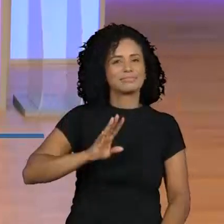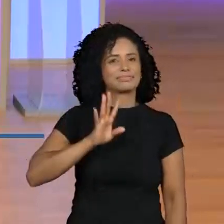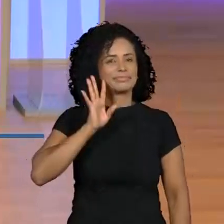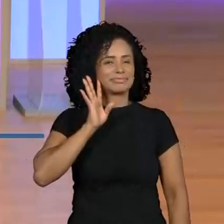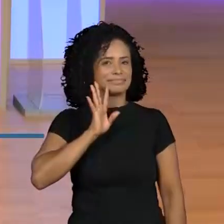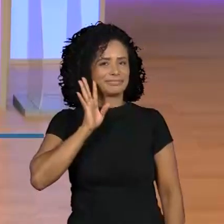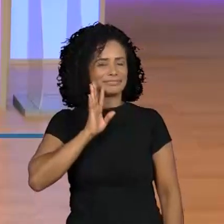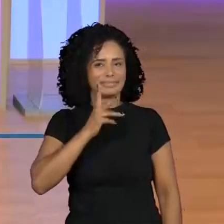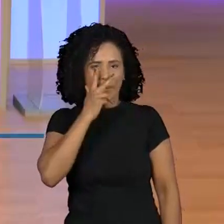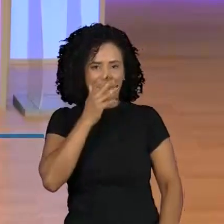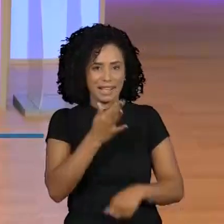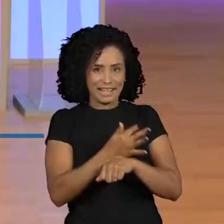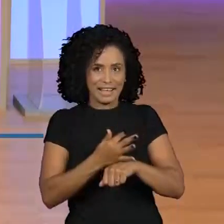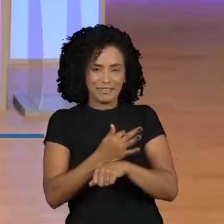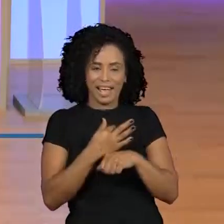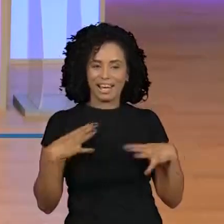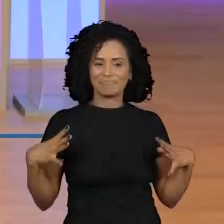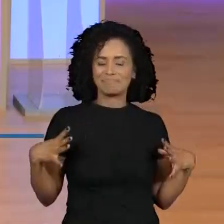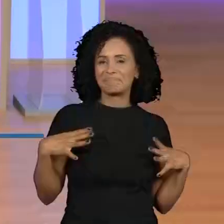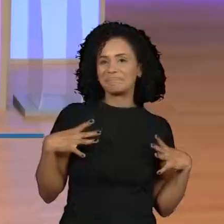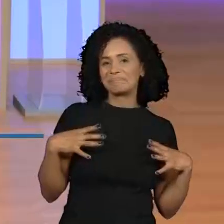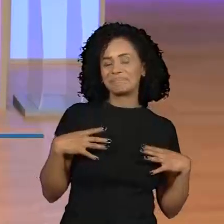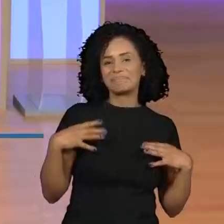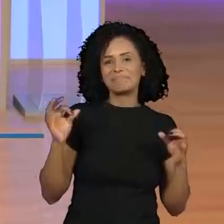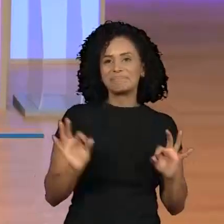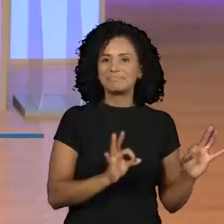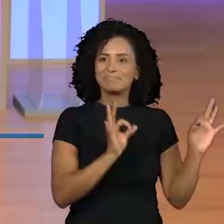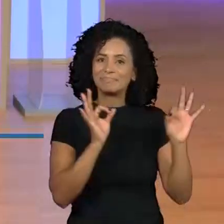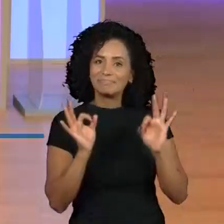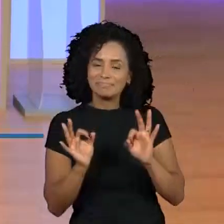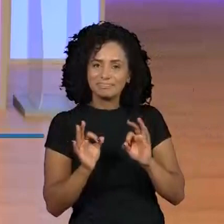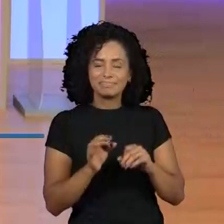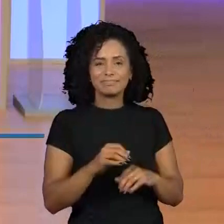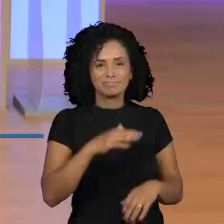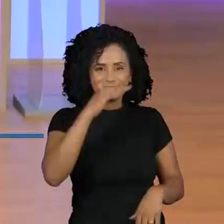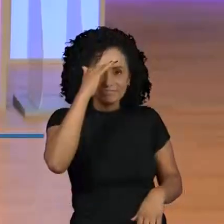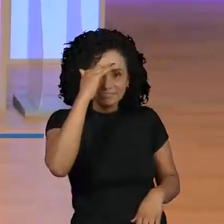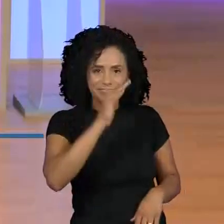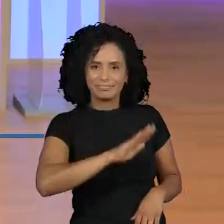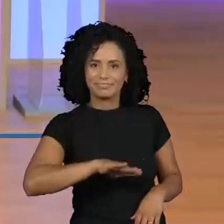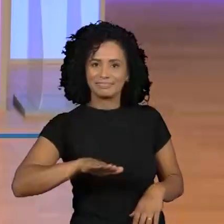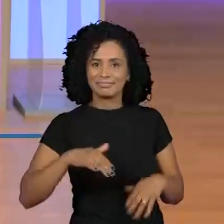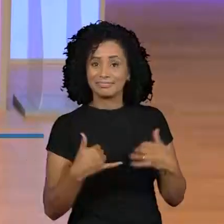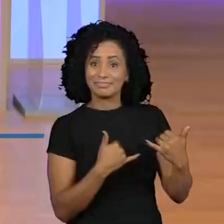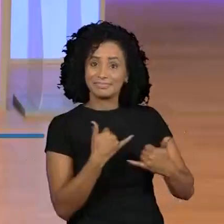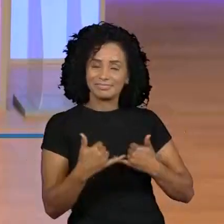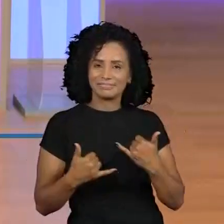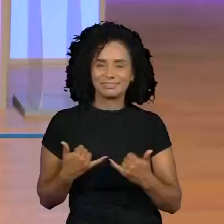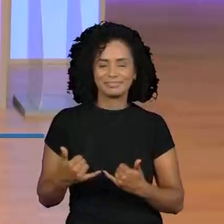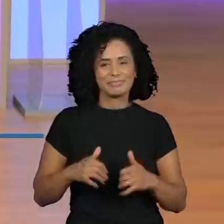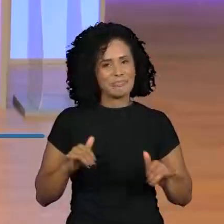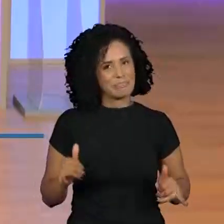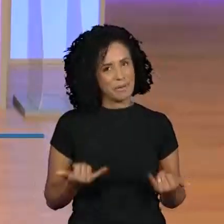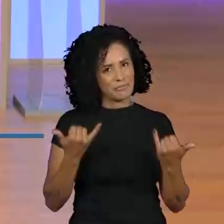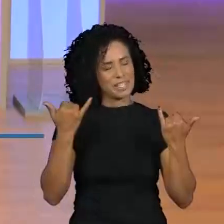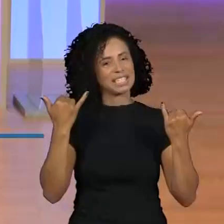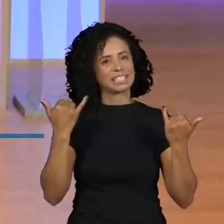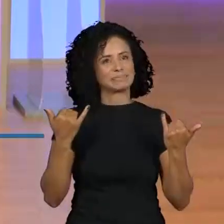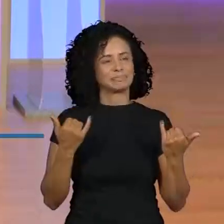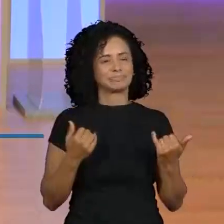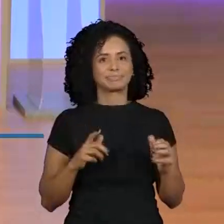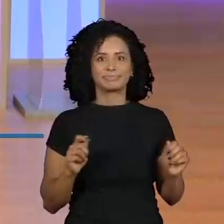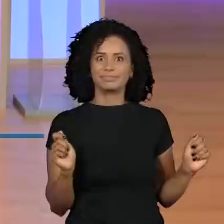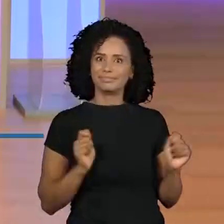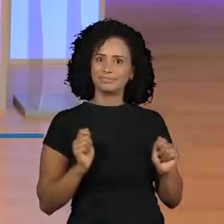nos bairros, assim, a gente sempre vê a criançada brincando aí, aproveitando cada minuto com esses brinquedos. Ah, eu